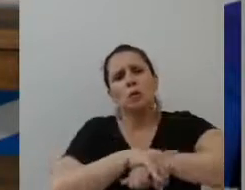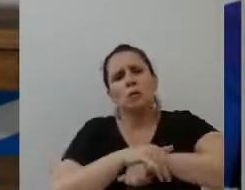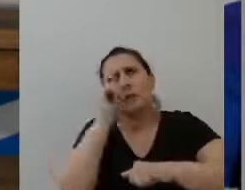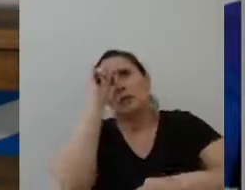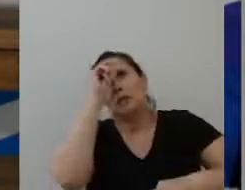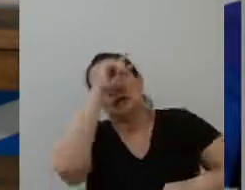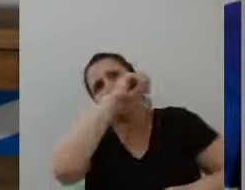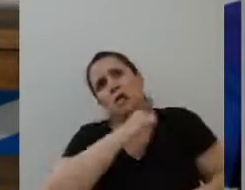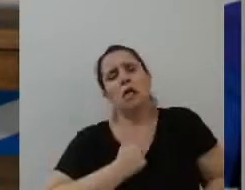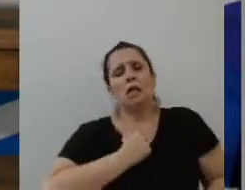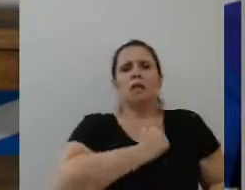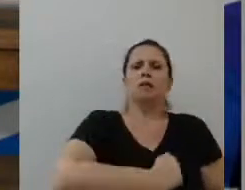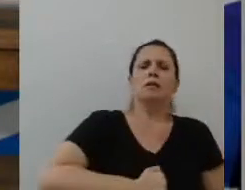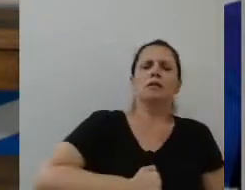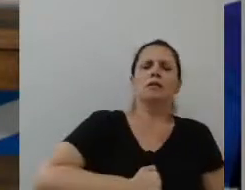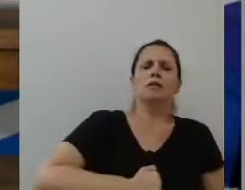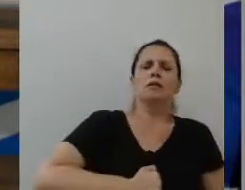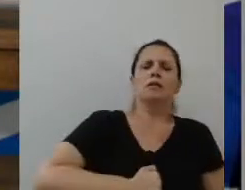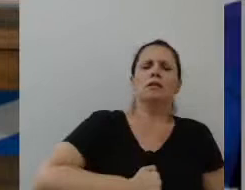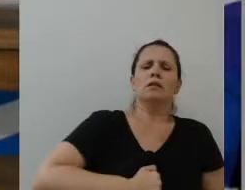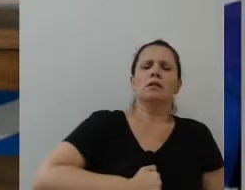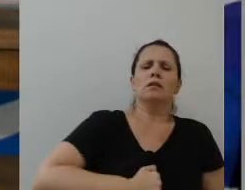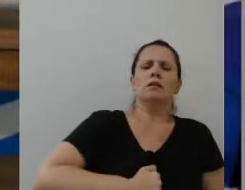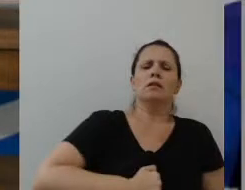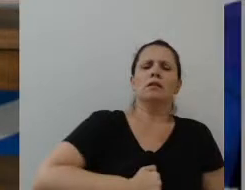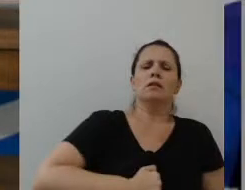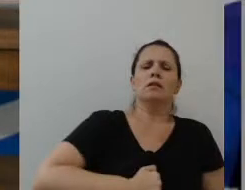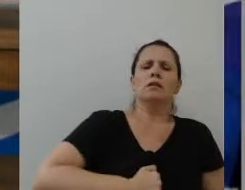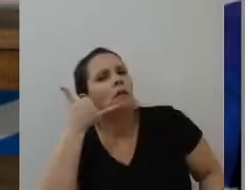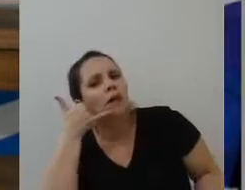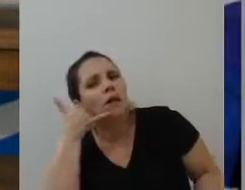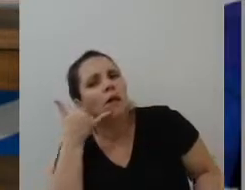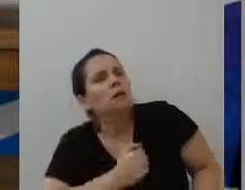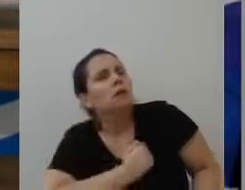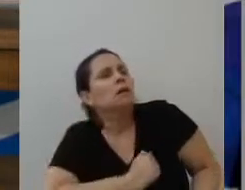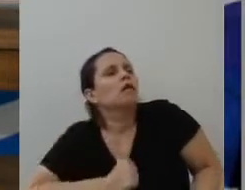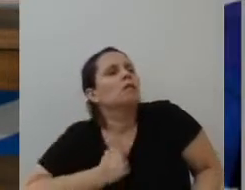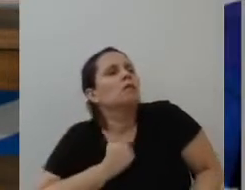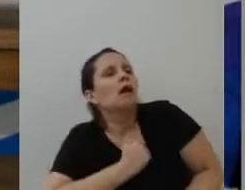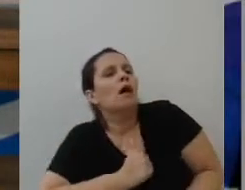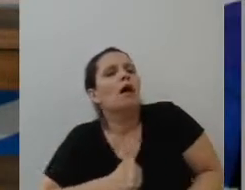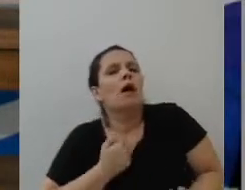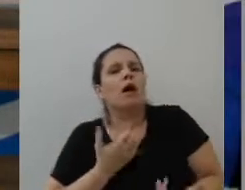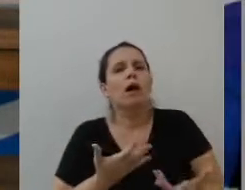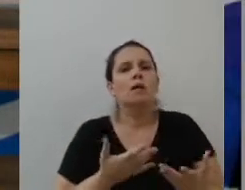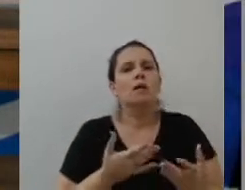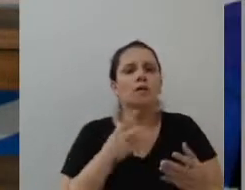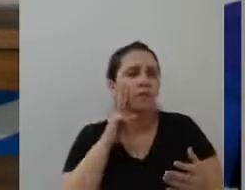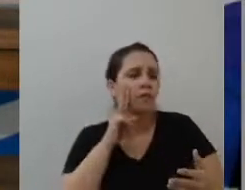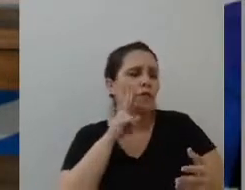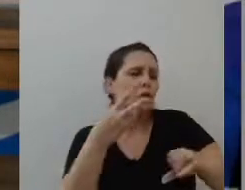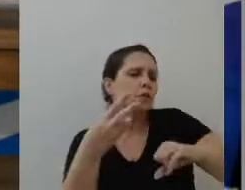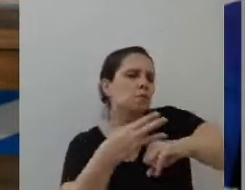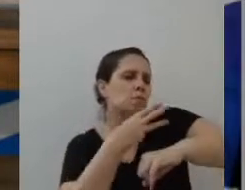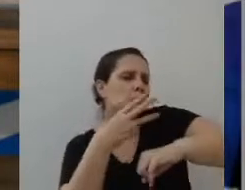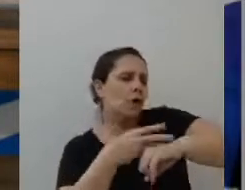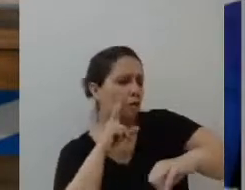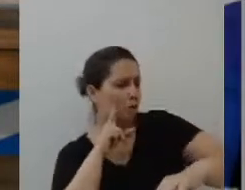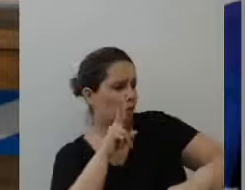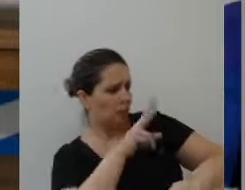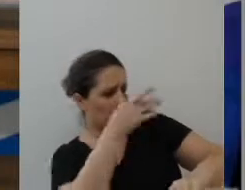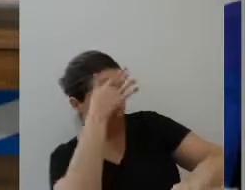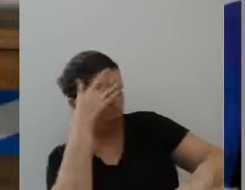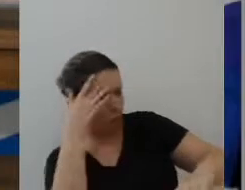noite é que você sente saudade, à noite você quer ligar, né? À noite você abre a conversa do WhatsApp e vê se a pessoa está